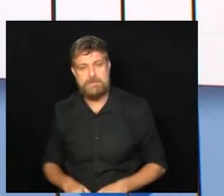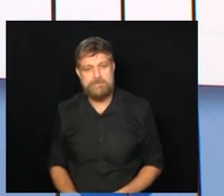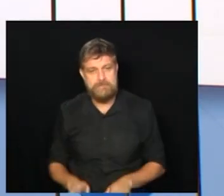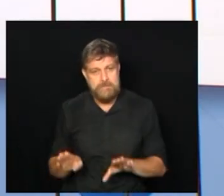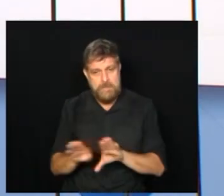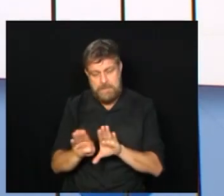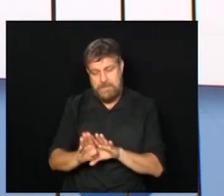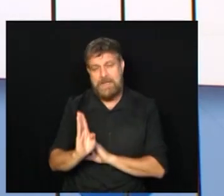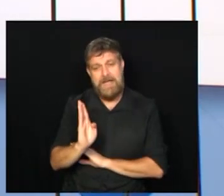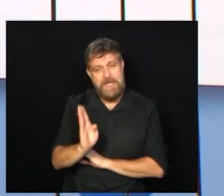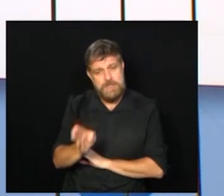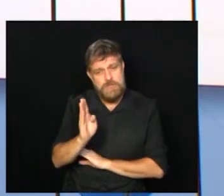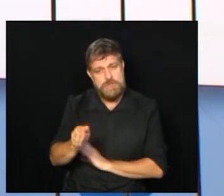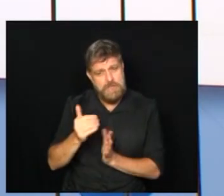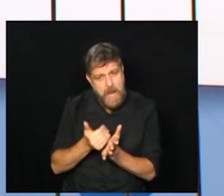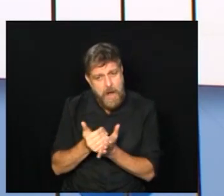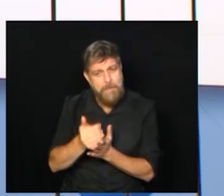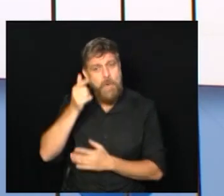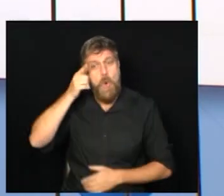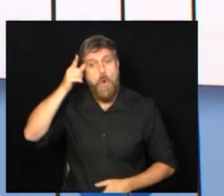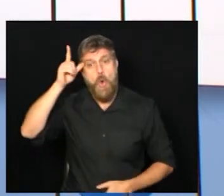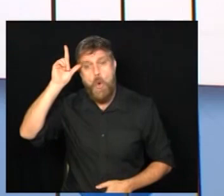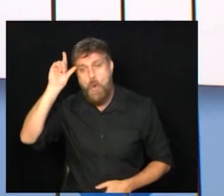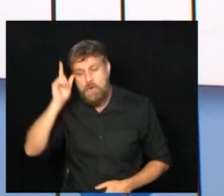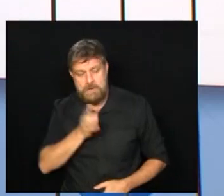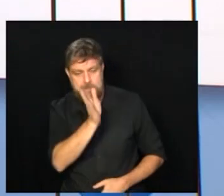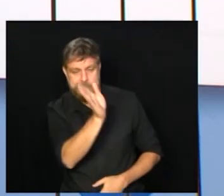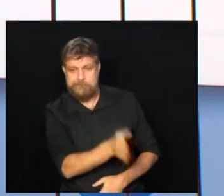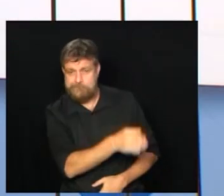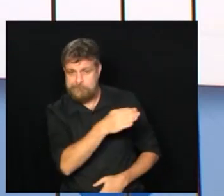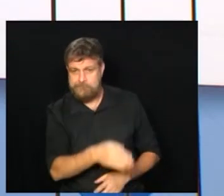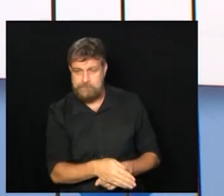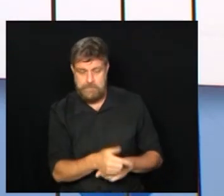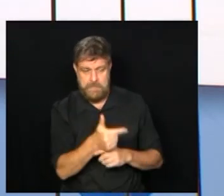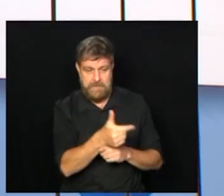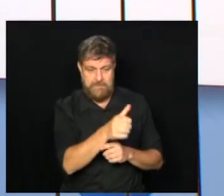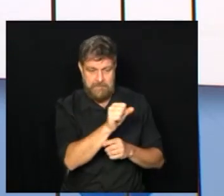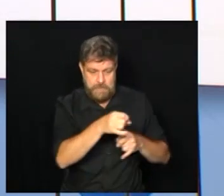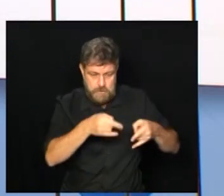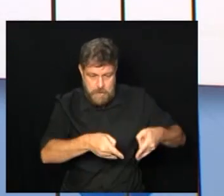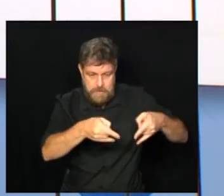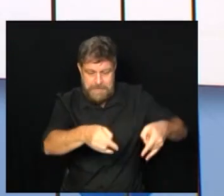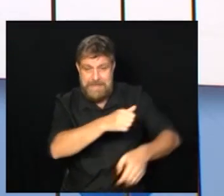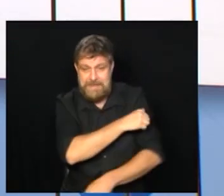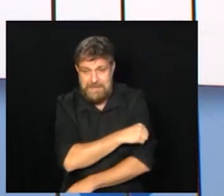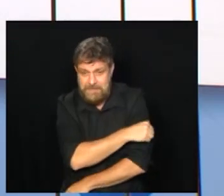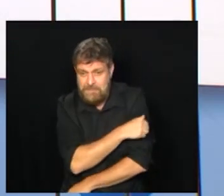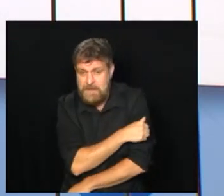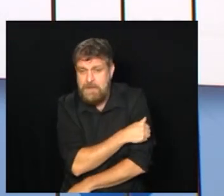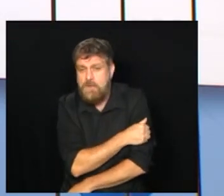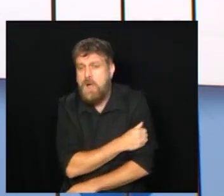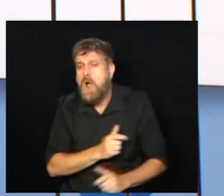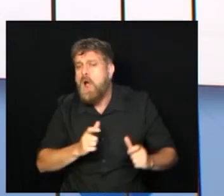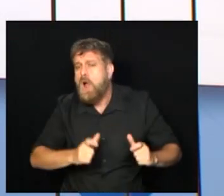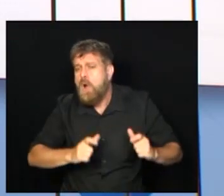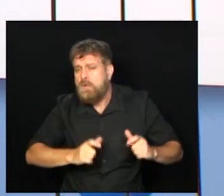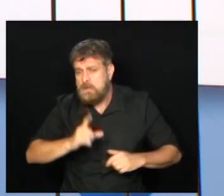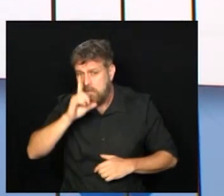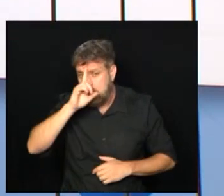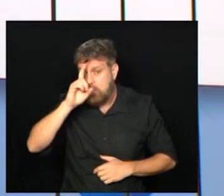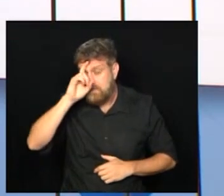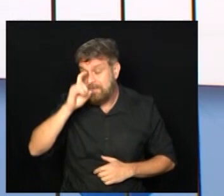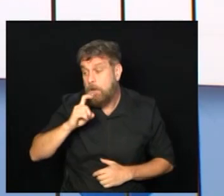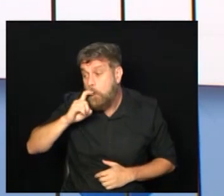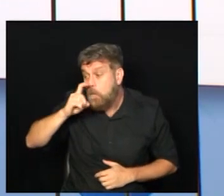a gente já começou ontem com a desativação de 28 leitos de enfermaria lá no Hospital do